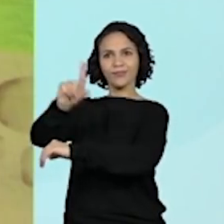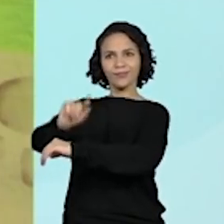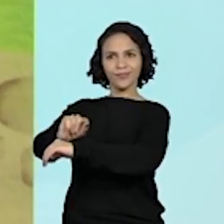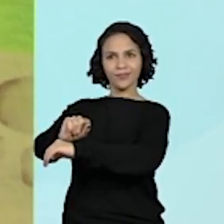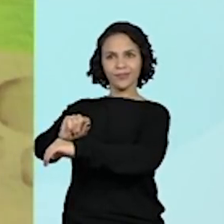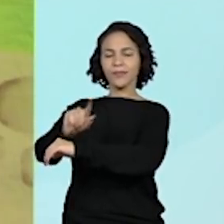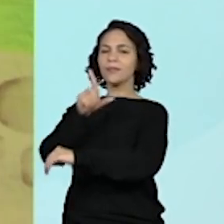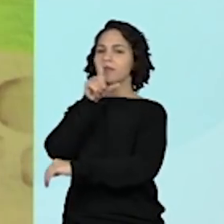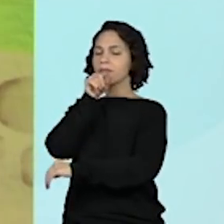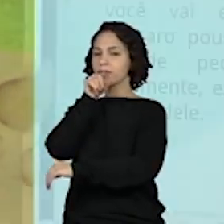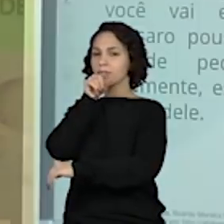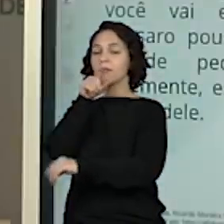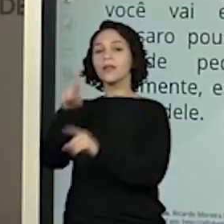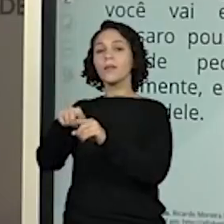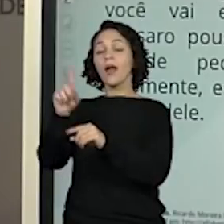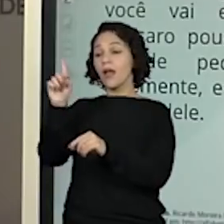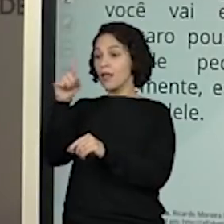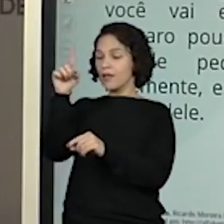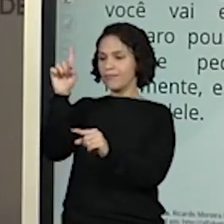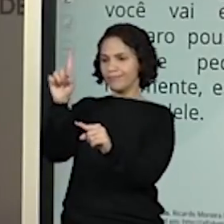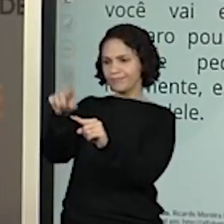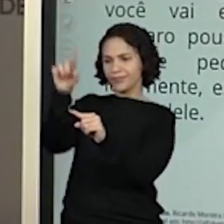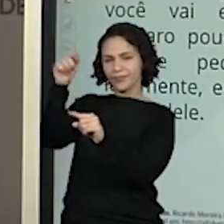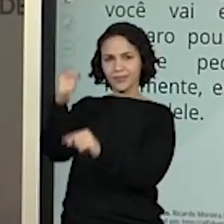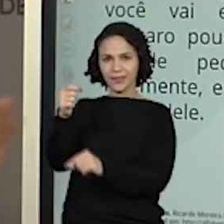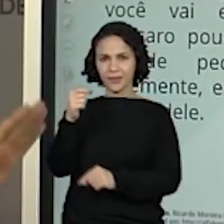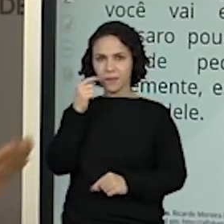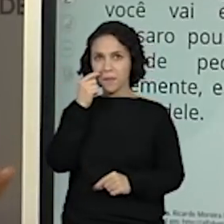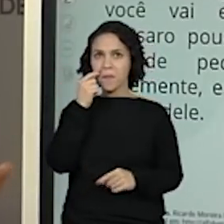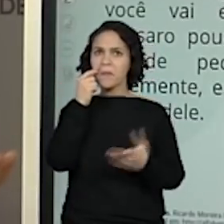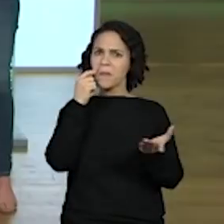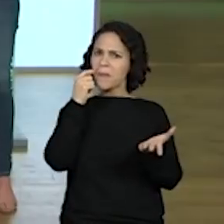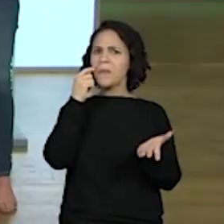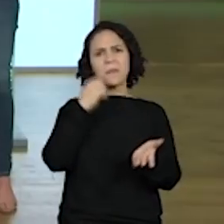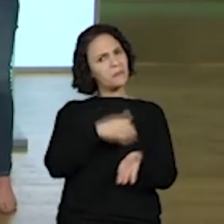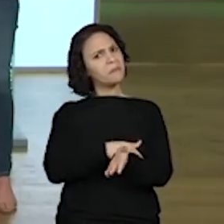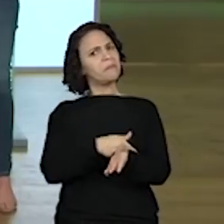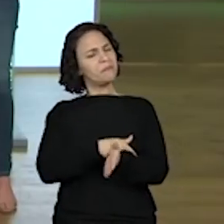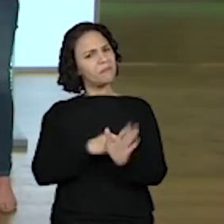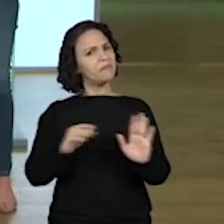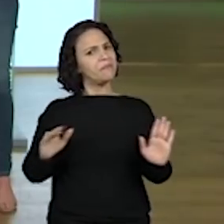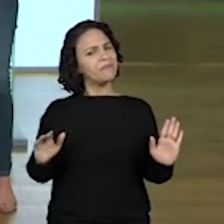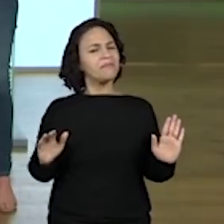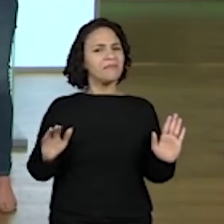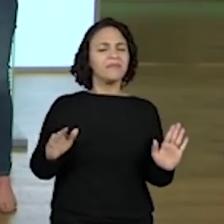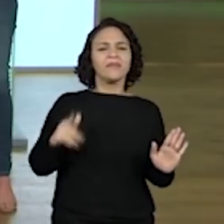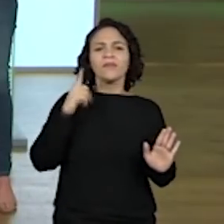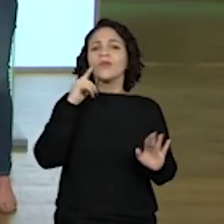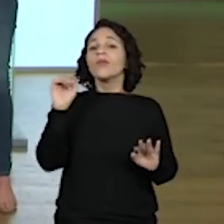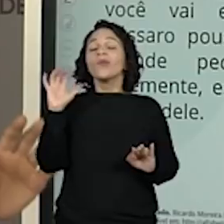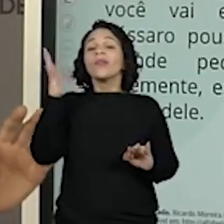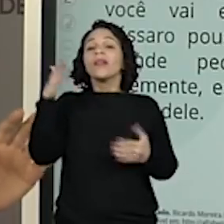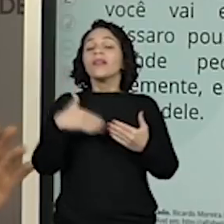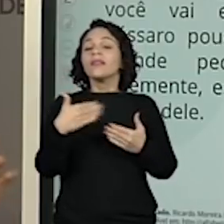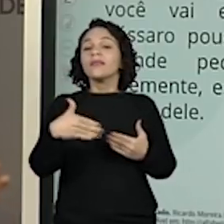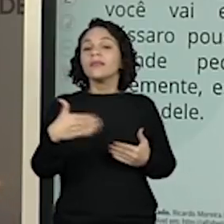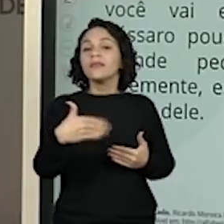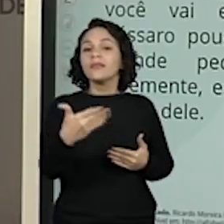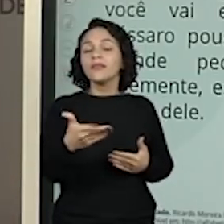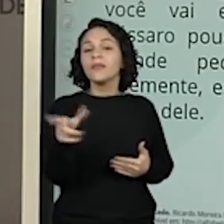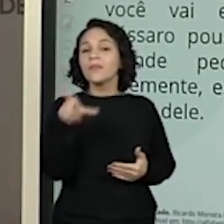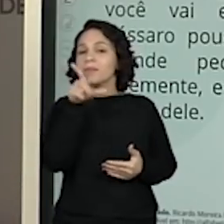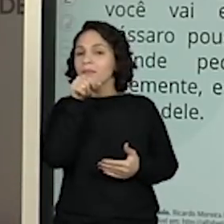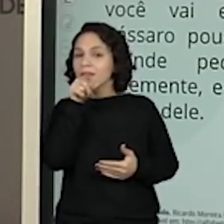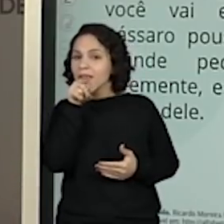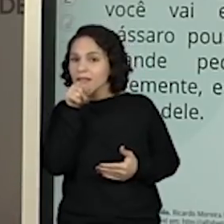presente no pássaro. Nossa, continua misterioso para mim. Porque o que aconteceria com esse